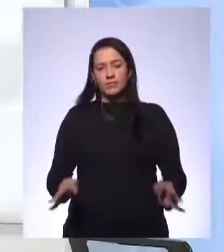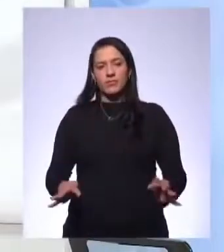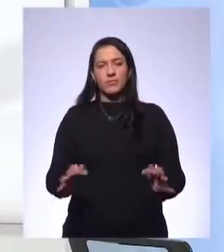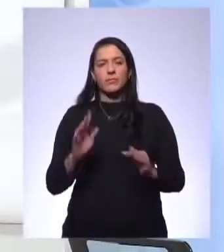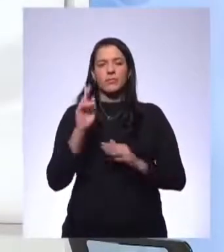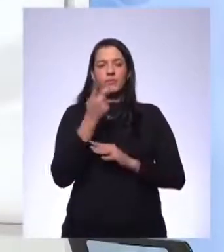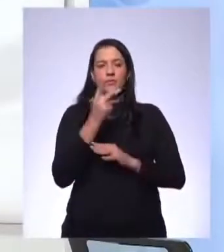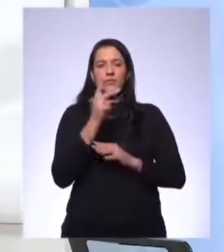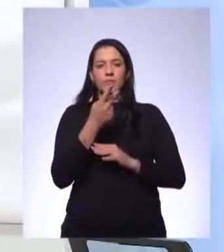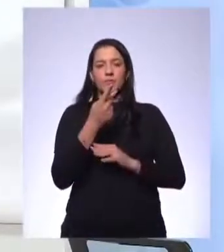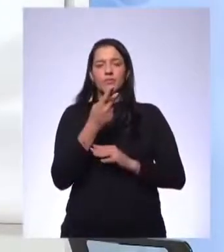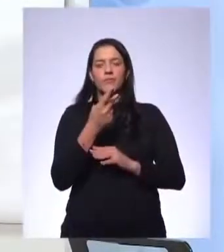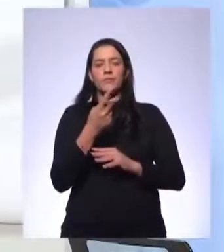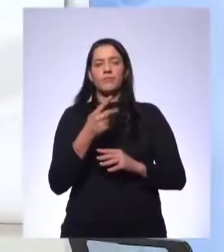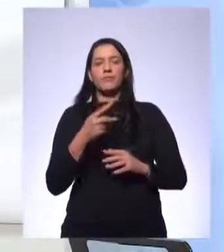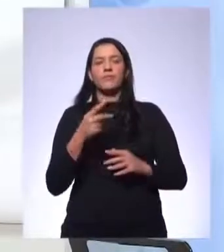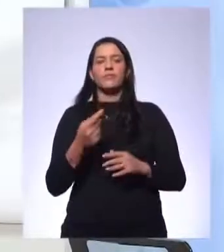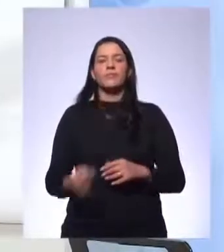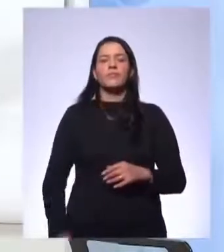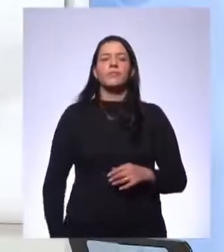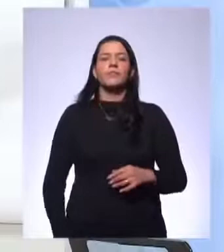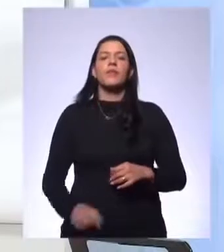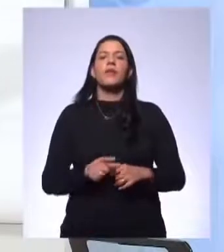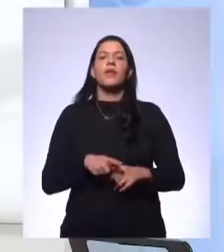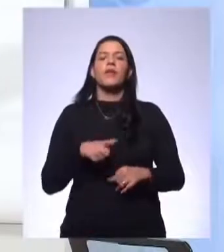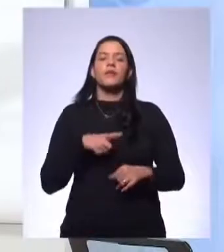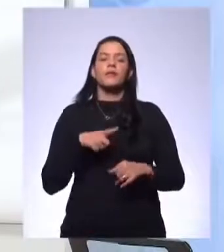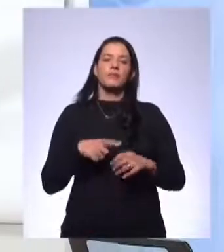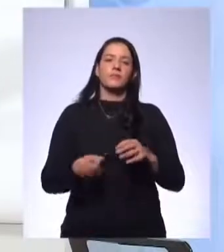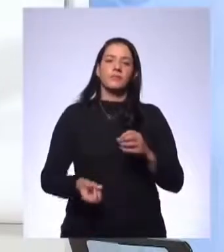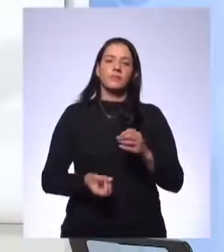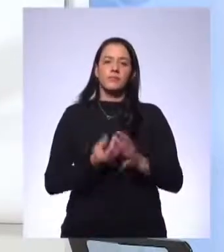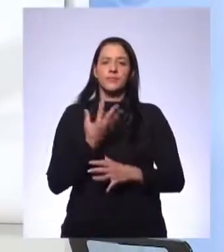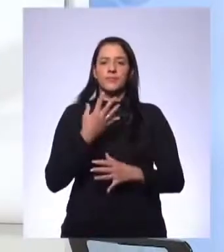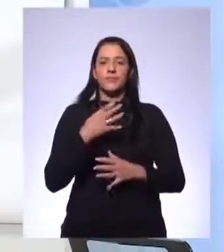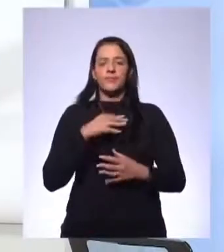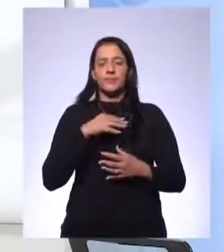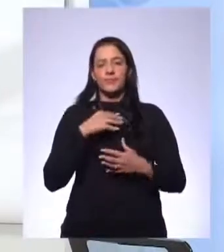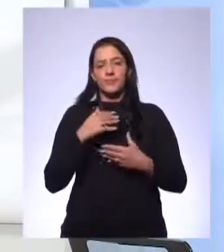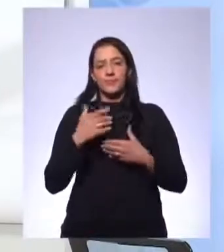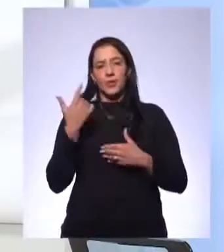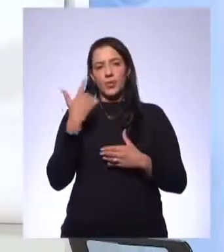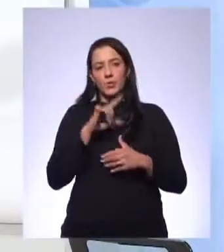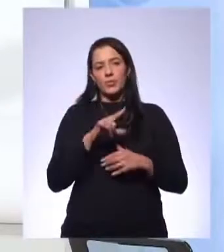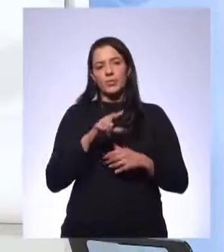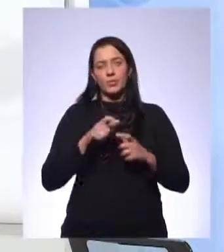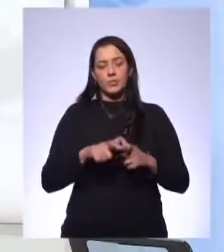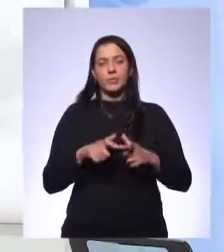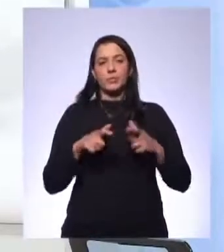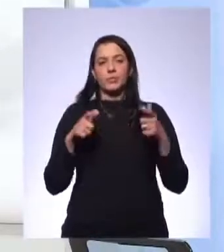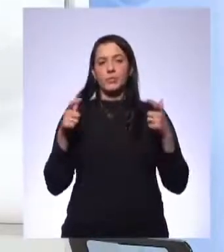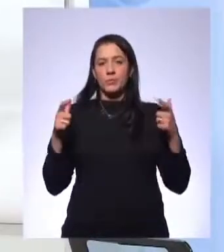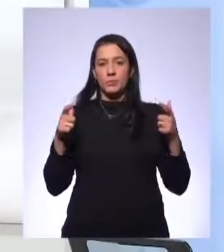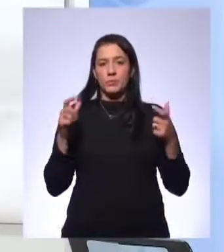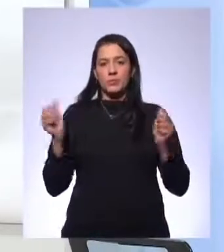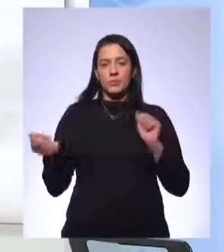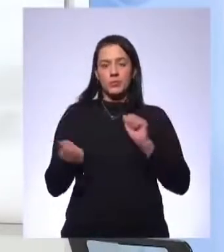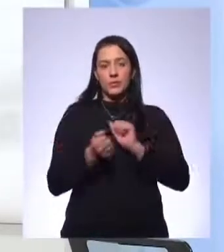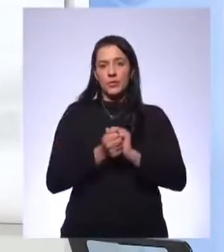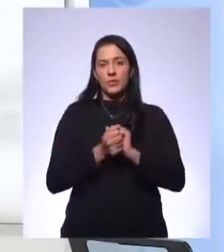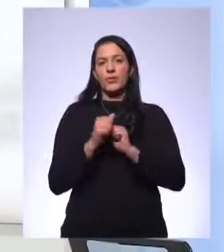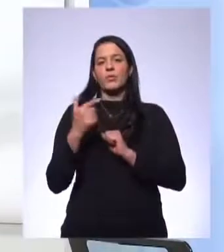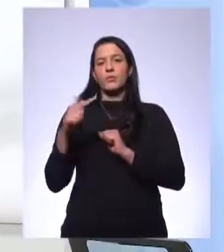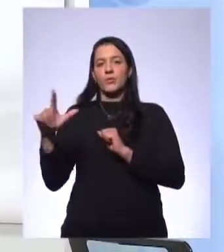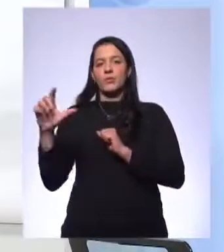com o hidrogênio, logo ali na formação, e conseguimos, com esse advento da junção do hidrogênio com